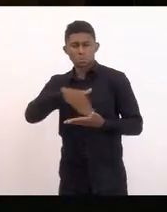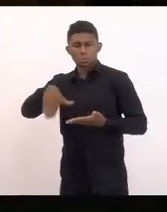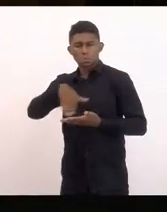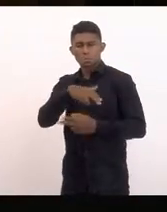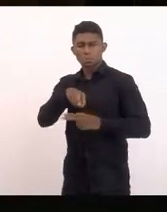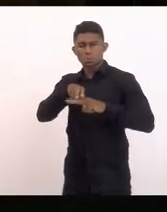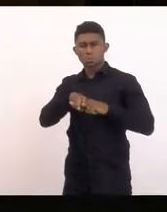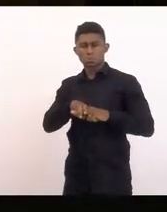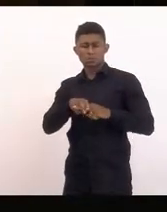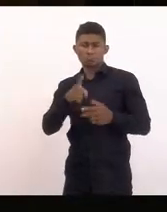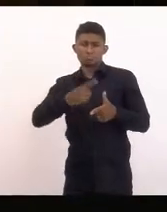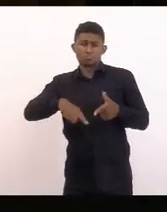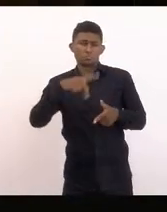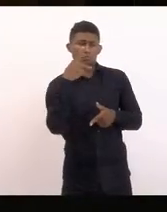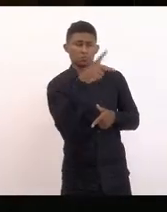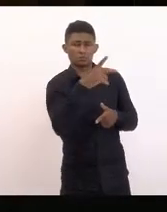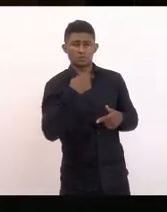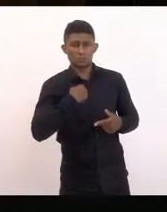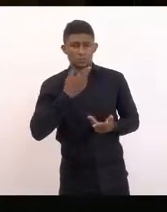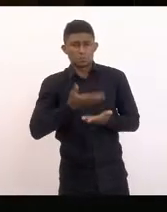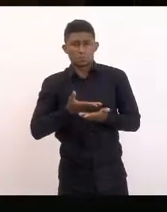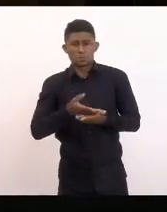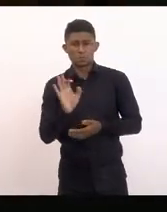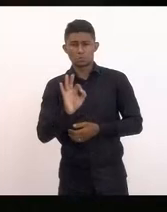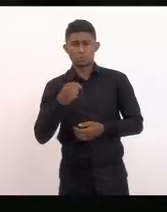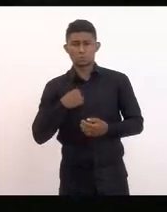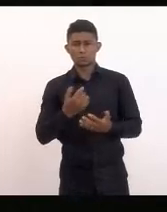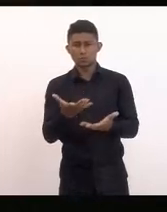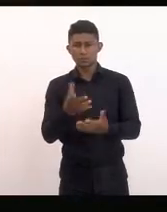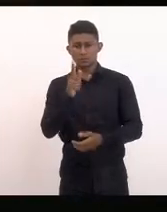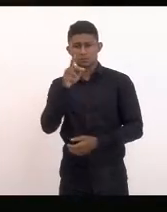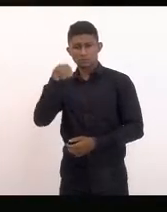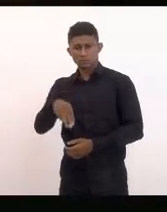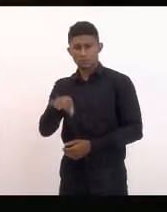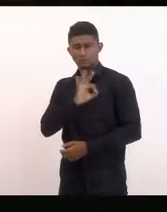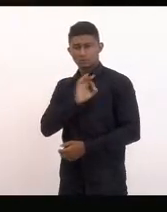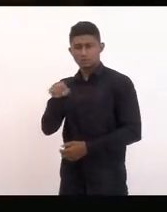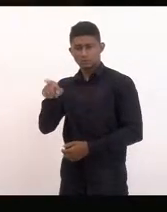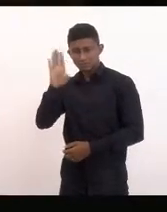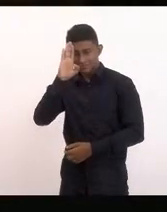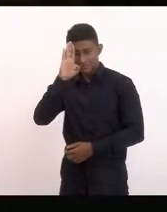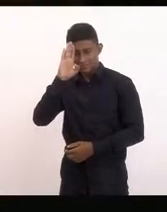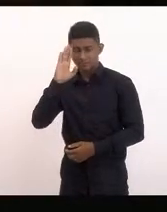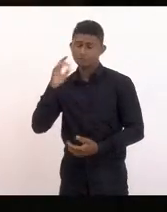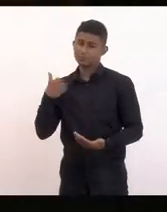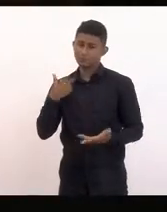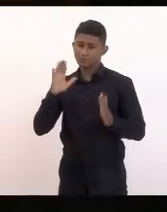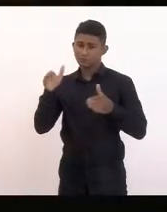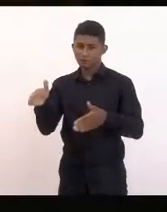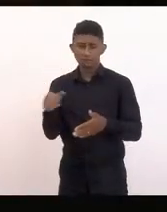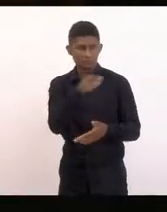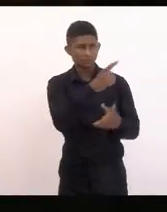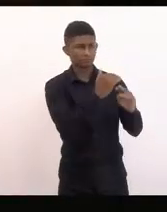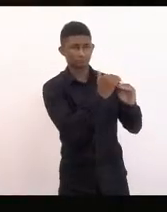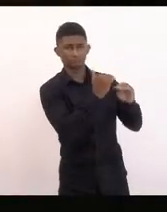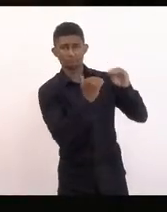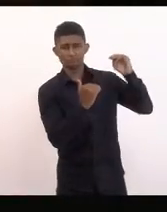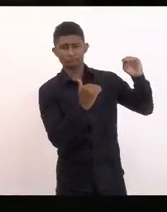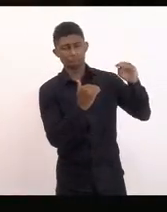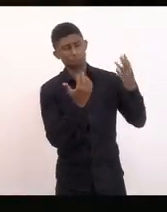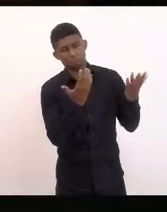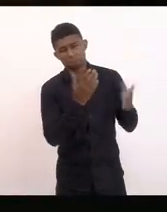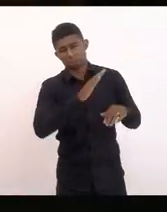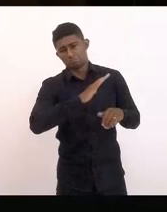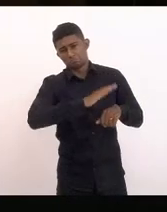problema dele, ele estudou para ser coronel, eu não quis estudar para coronel, eu quis estudar para ser PM, soldado da PM. Então, ele quer que ser coronel, vai ser. Agora, o que eu acho,